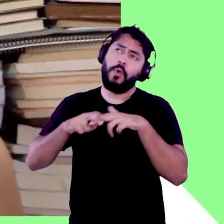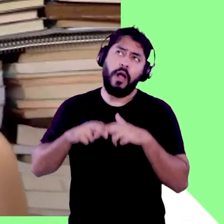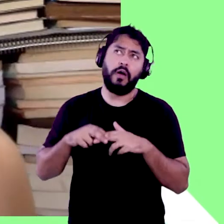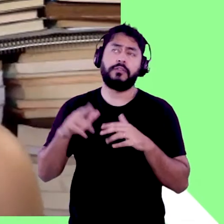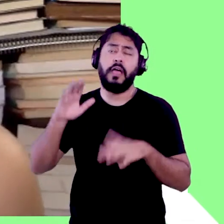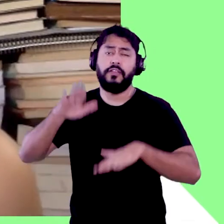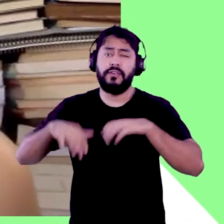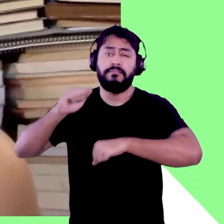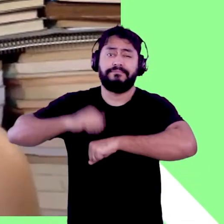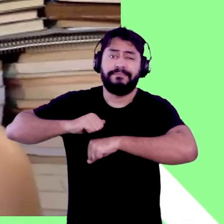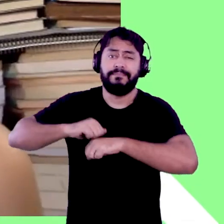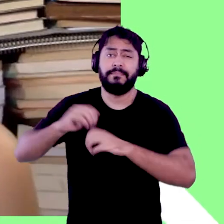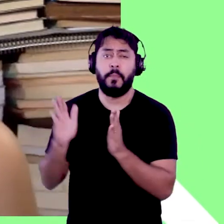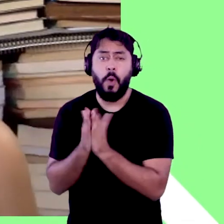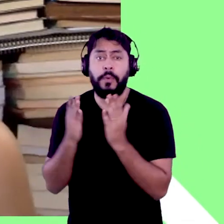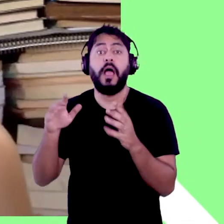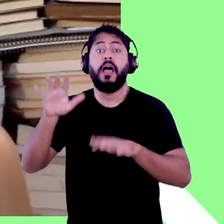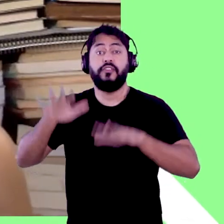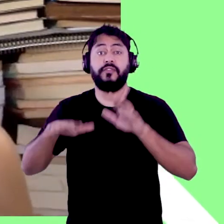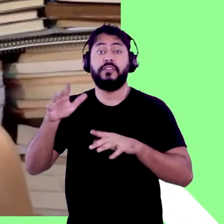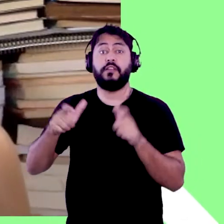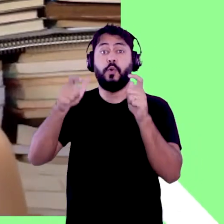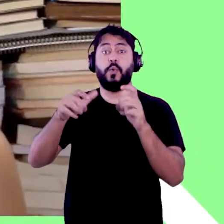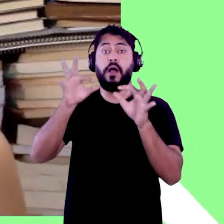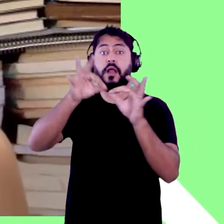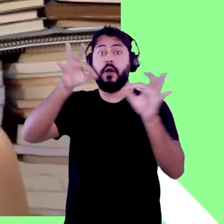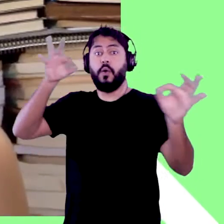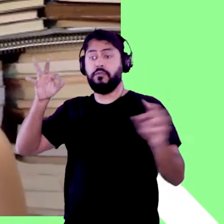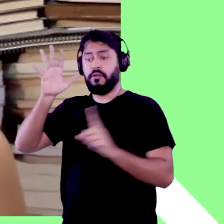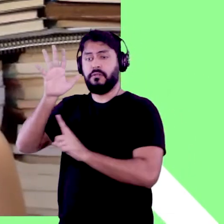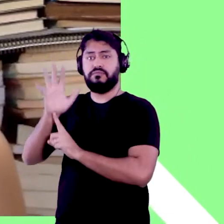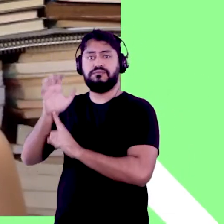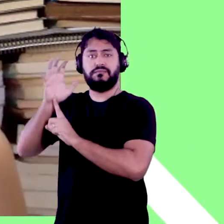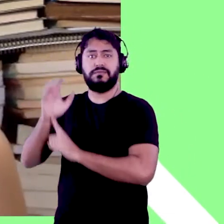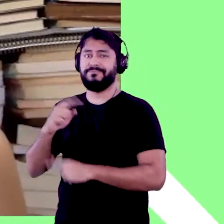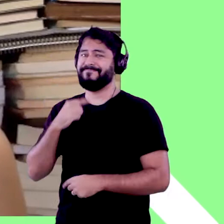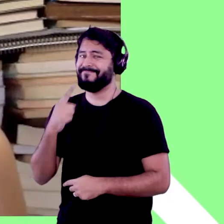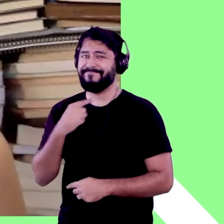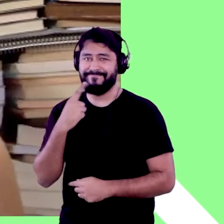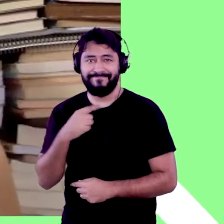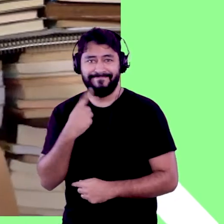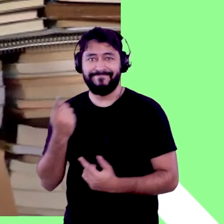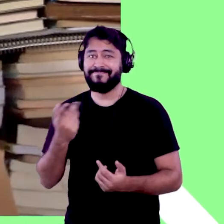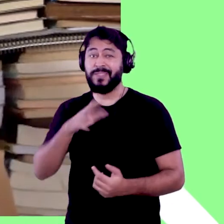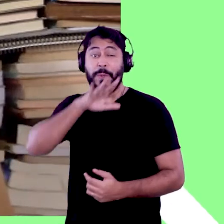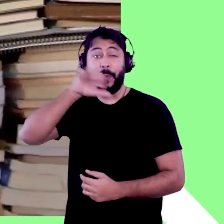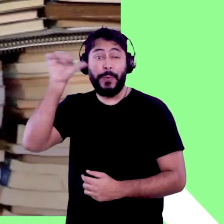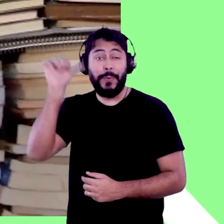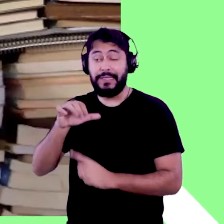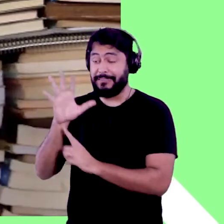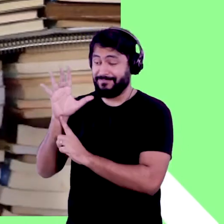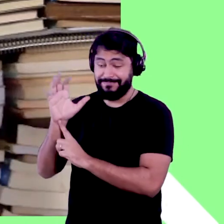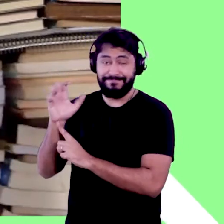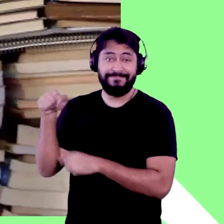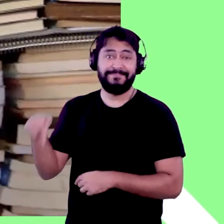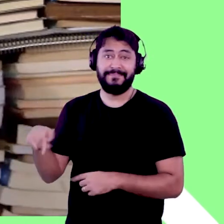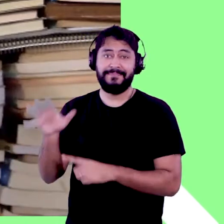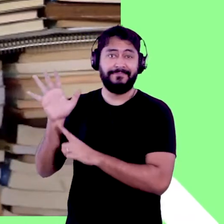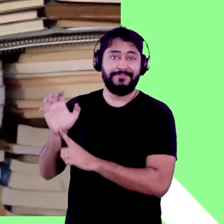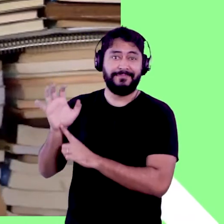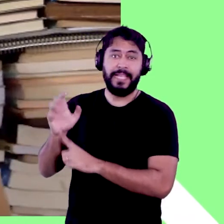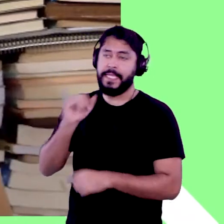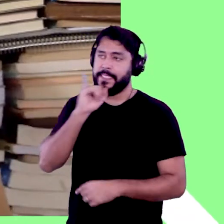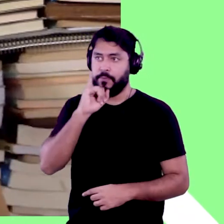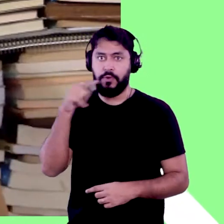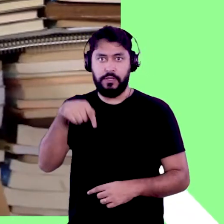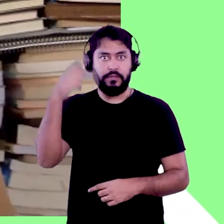questões de sinal, também tem muitas regiões que o sinal de internet é ruim, né, então, mas estamos falando de São Paulo, que é onde eu